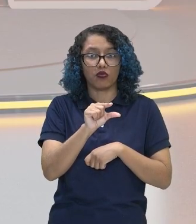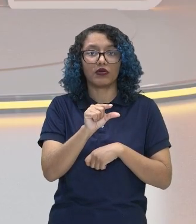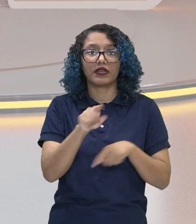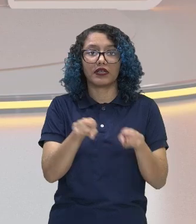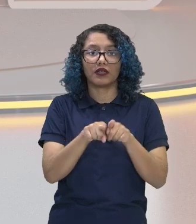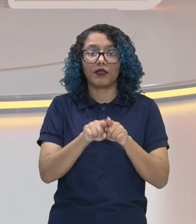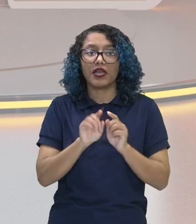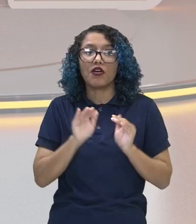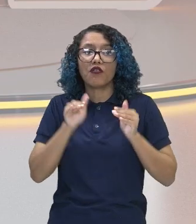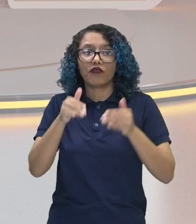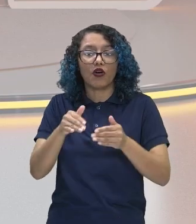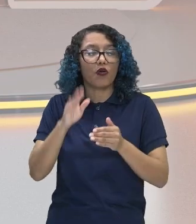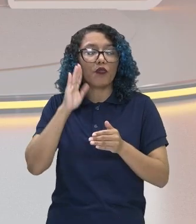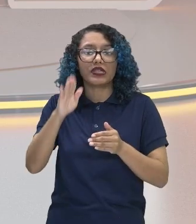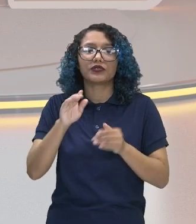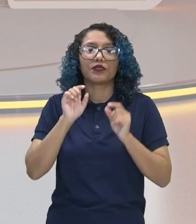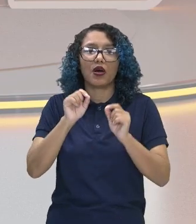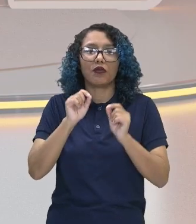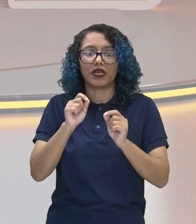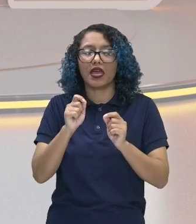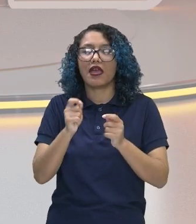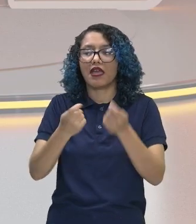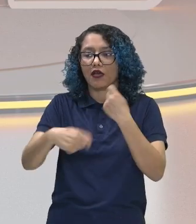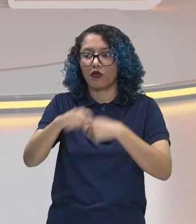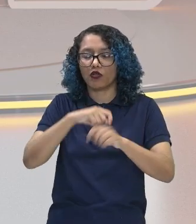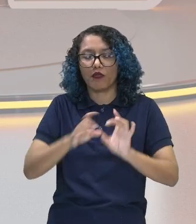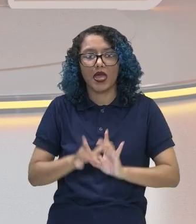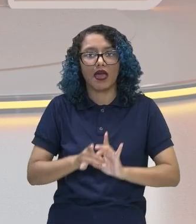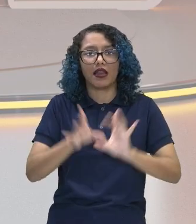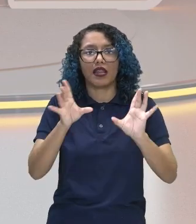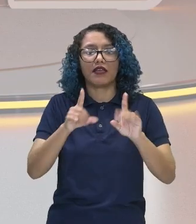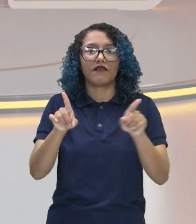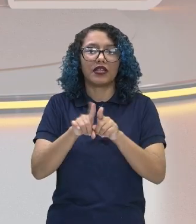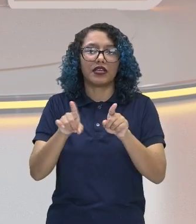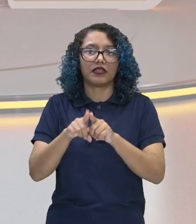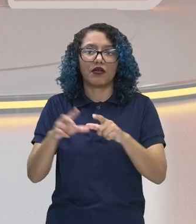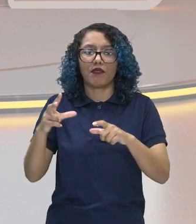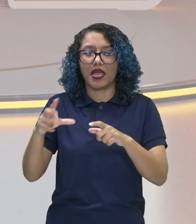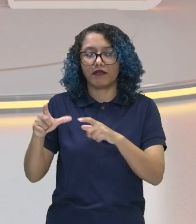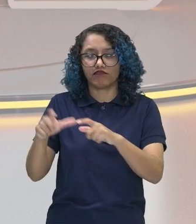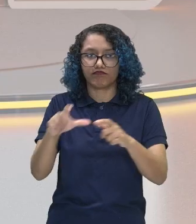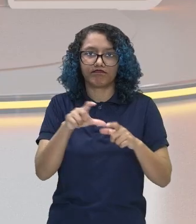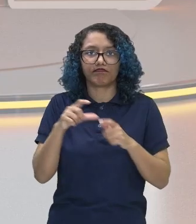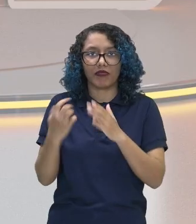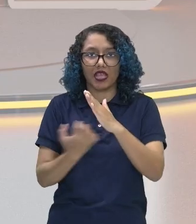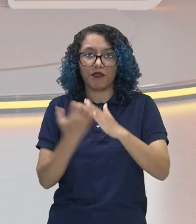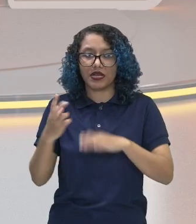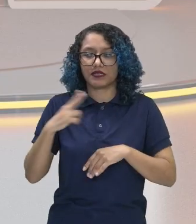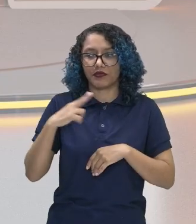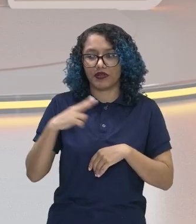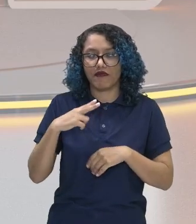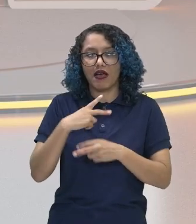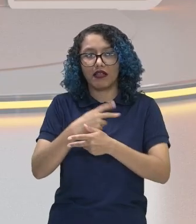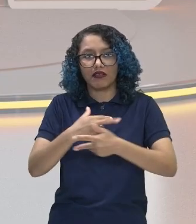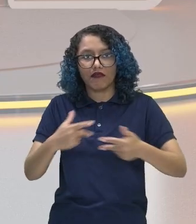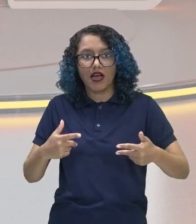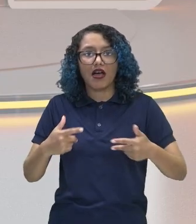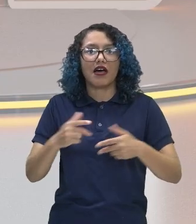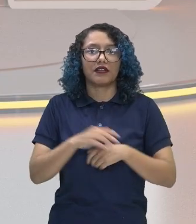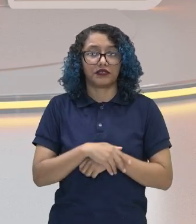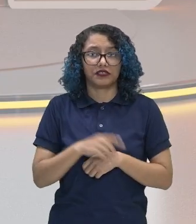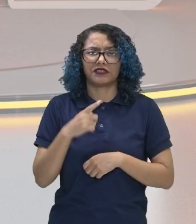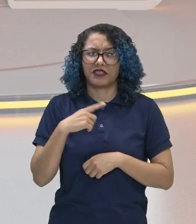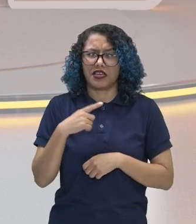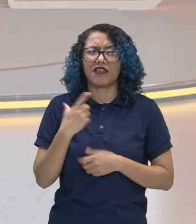e privatizações. Então, esse é aquele que prega privatizações. Isso aí foi muito corrente aí no mundo, principalmente aqui na